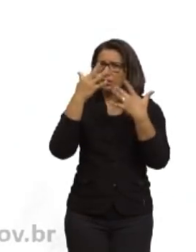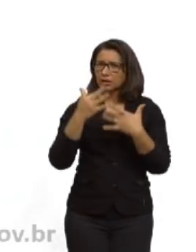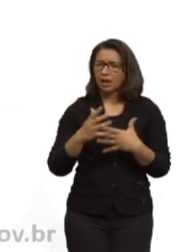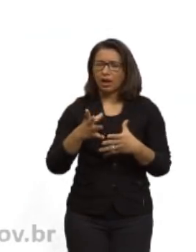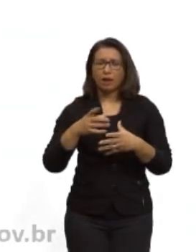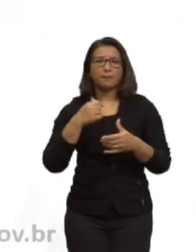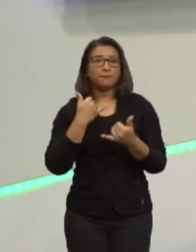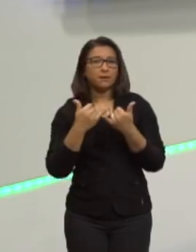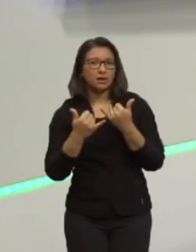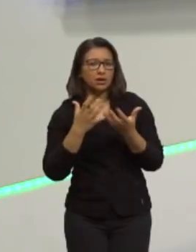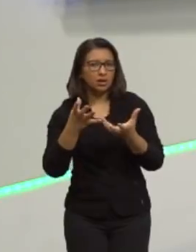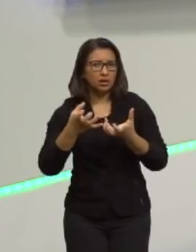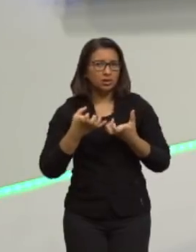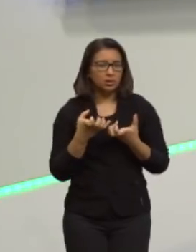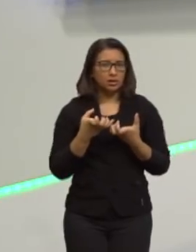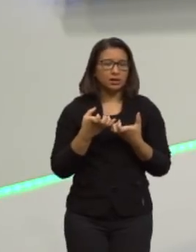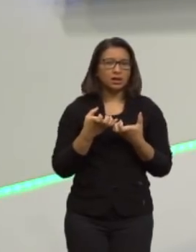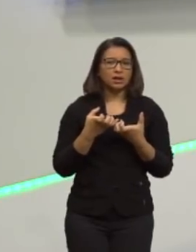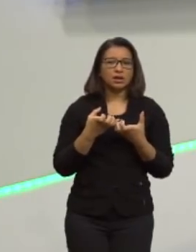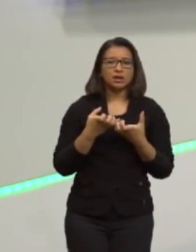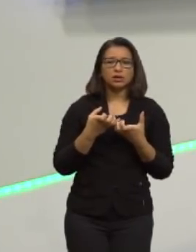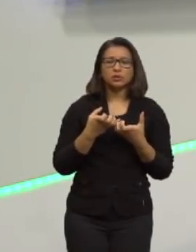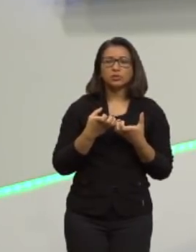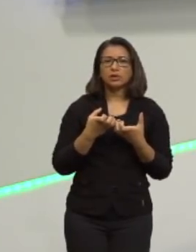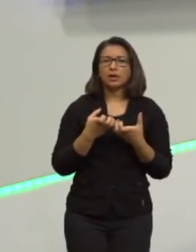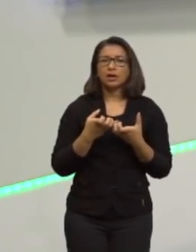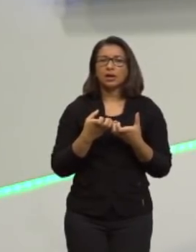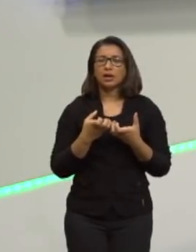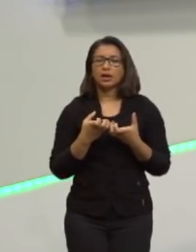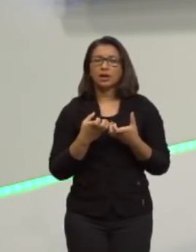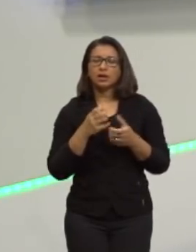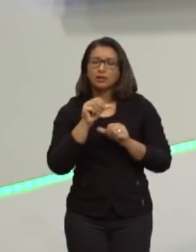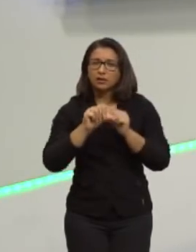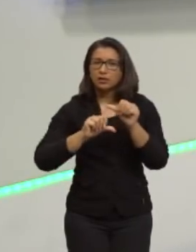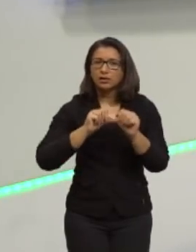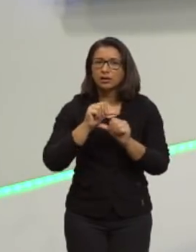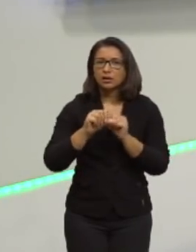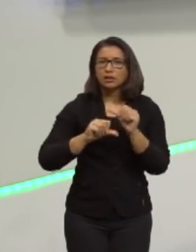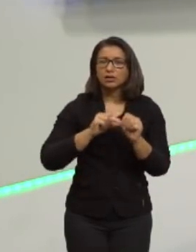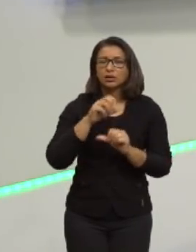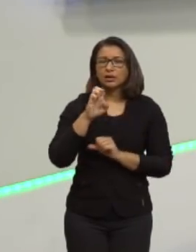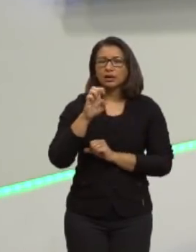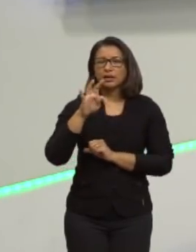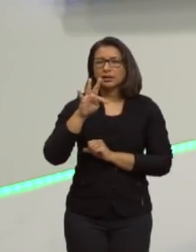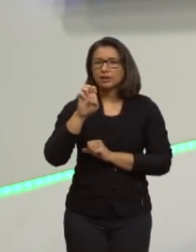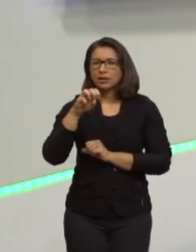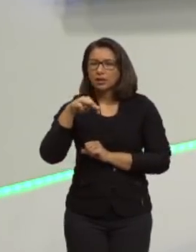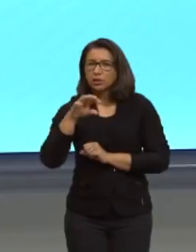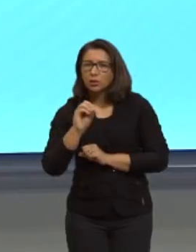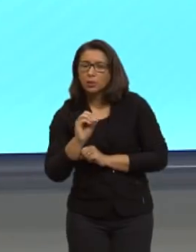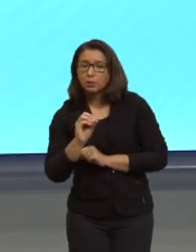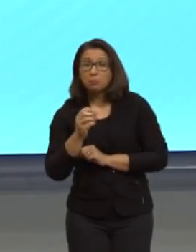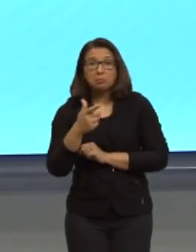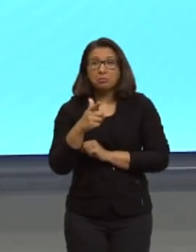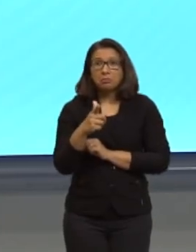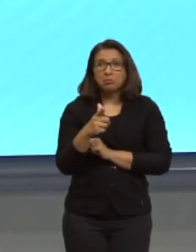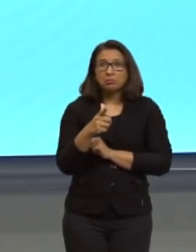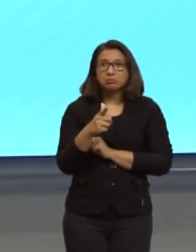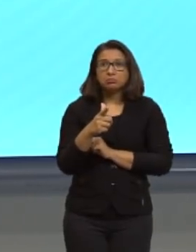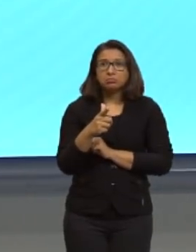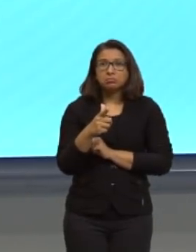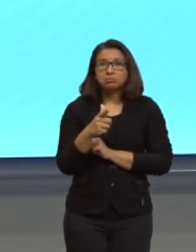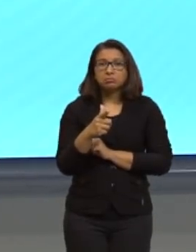eu quero a reação de formação do etano do eteno tá eu entendo só que eu não tenho